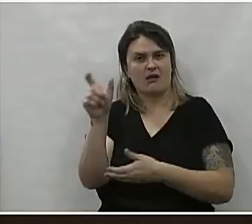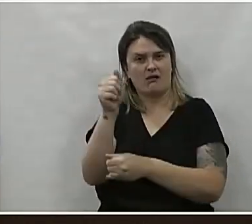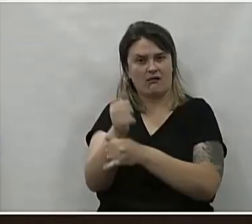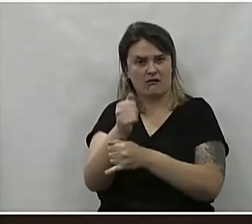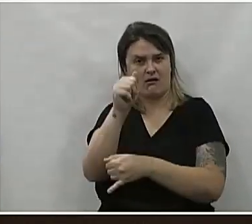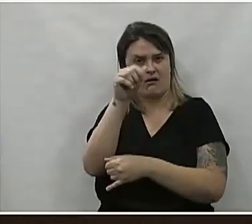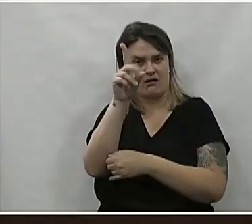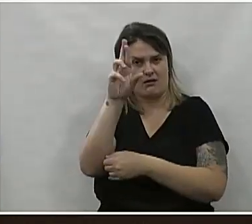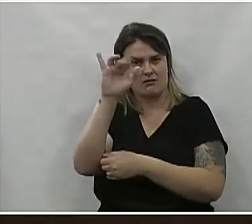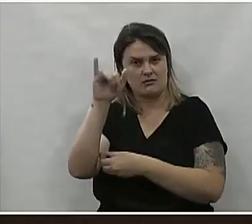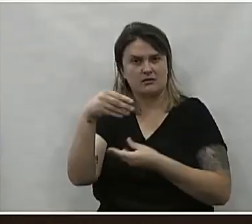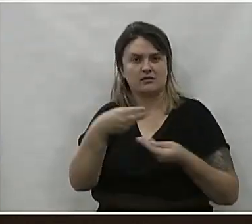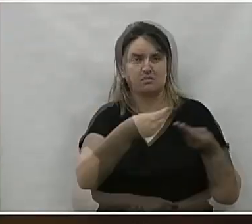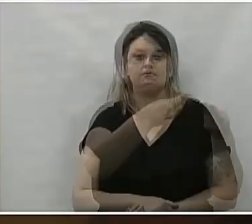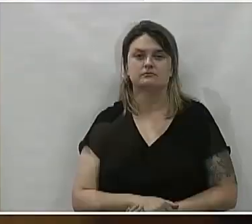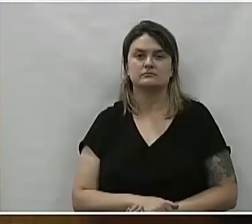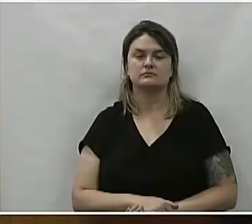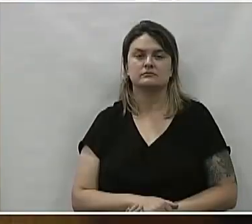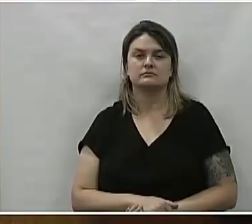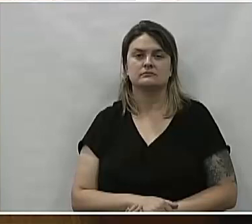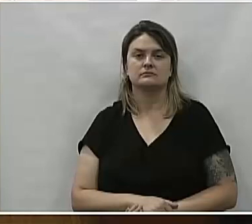Adria para que apanhe as assinaturas